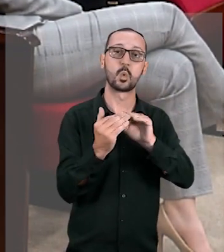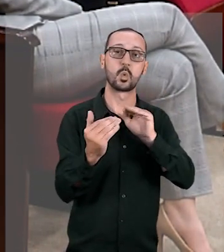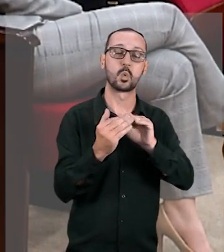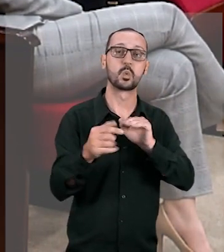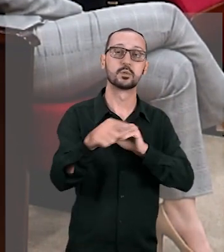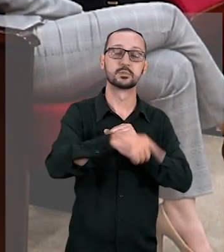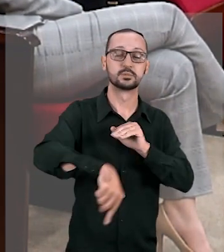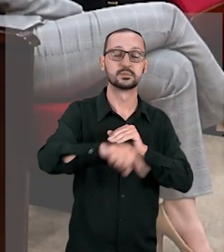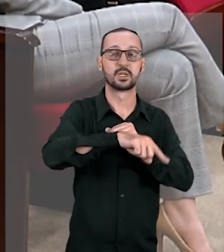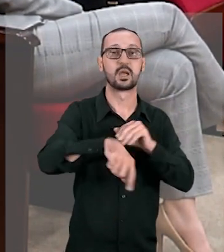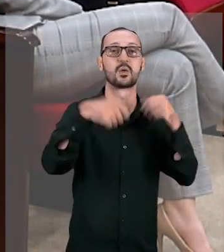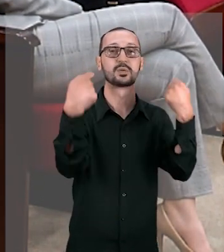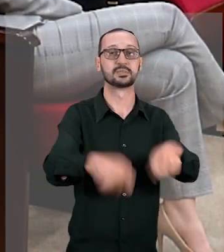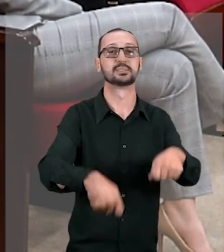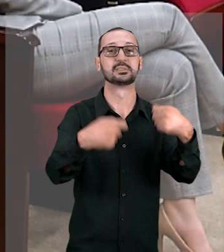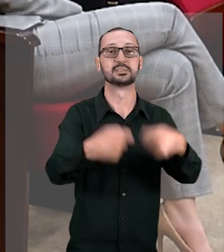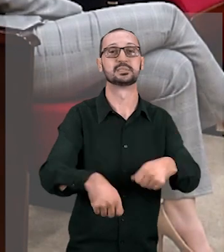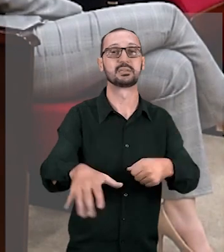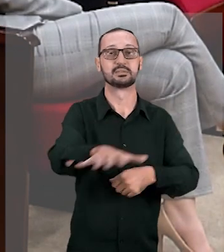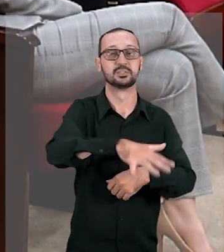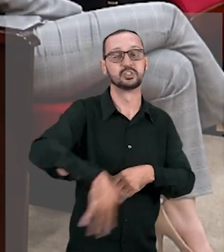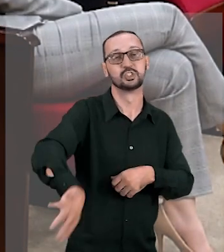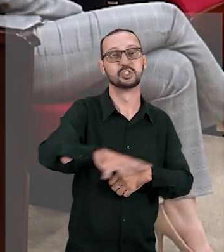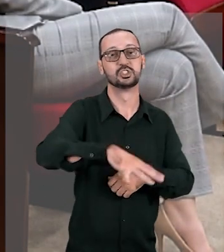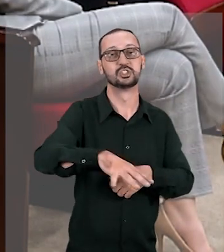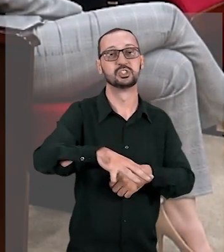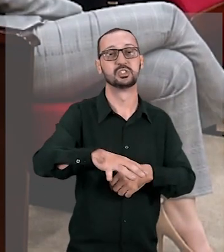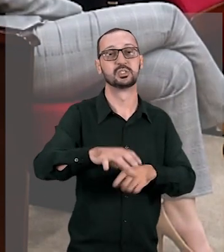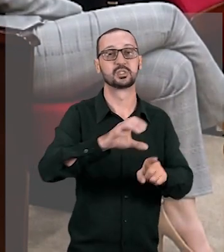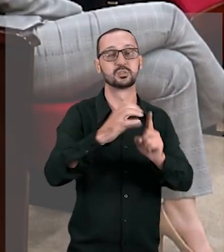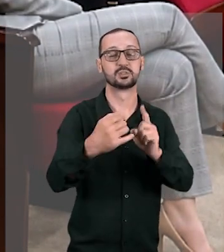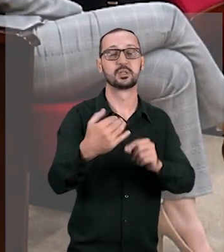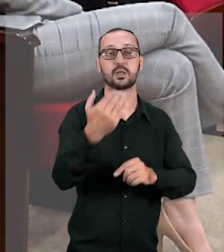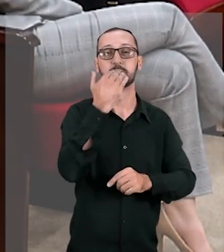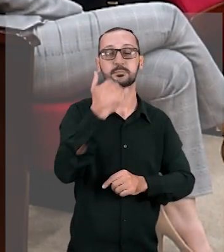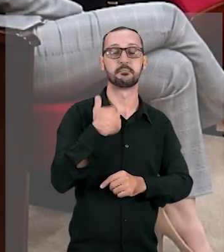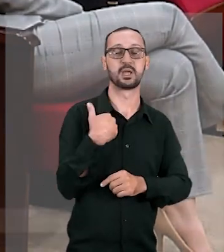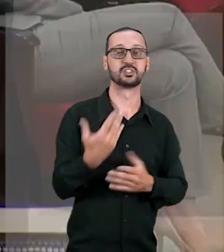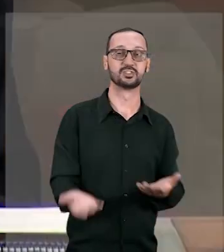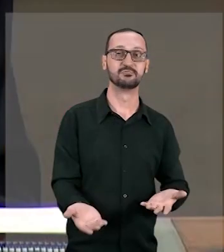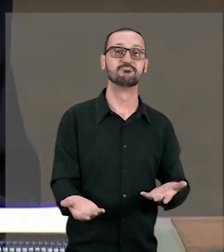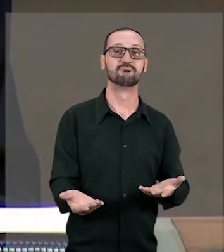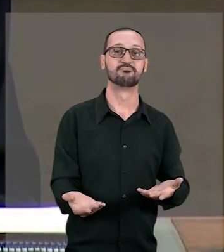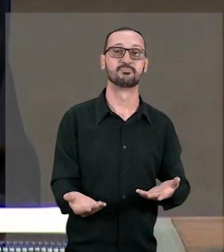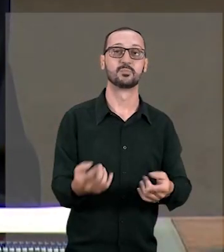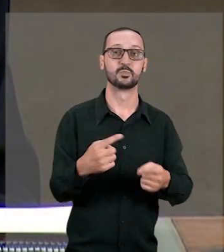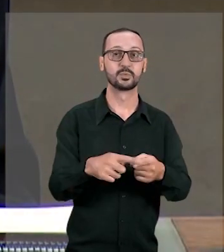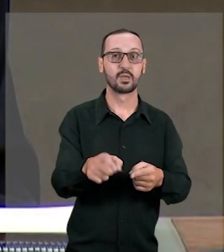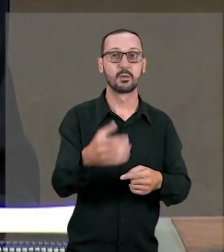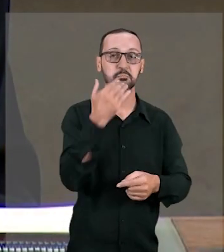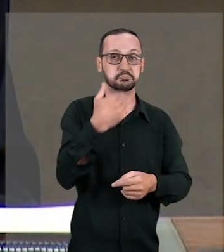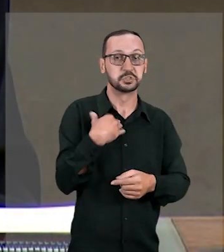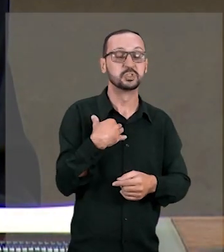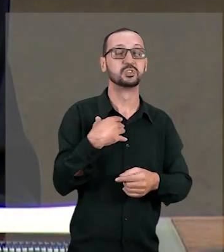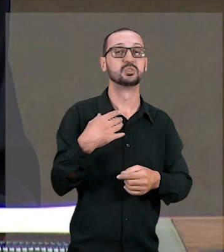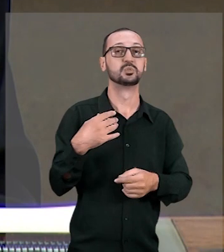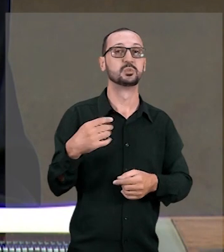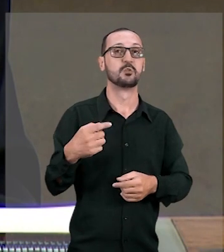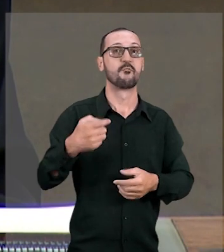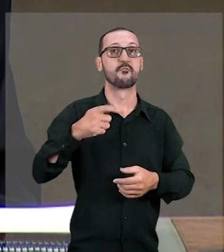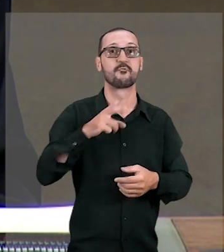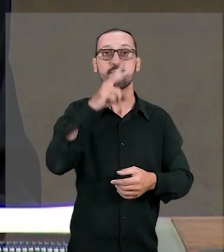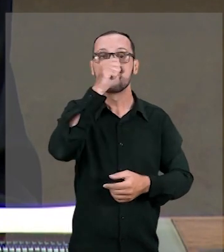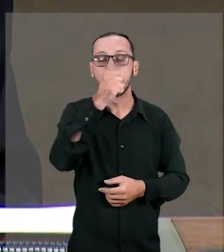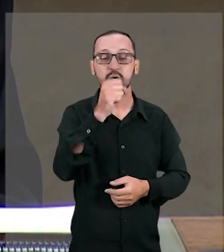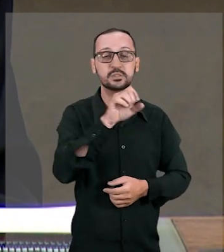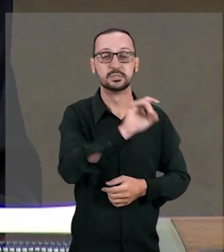a esta demanda que vem da sociedade, porque é uma demanda muito intensa. Onde eu vou,